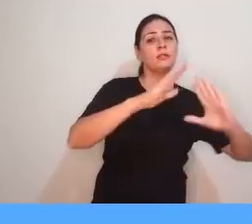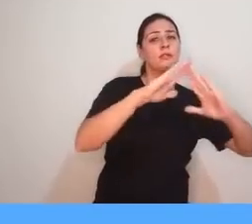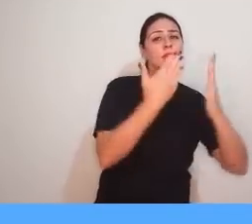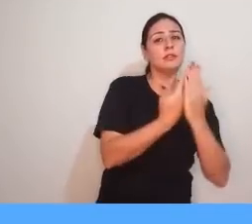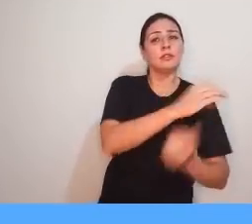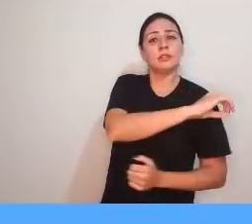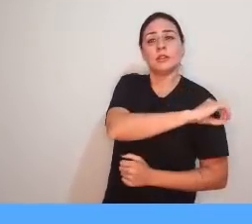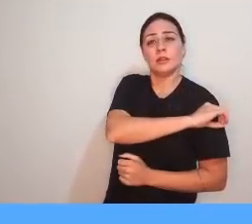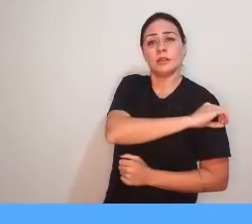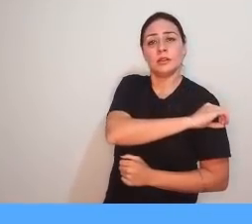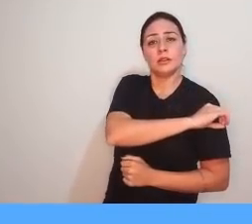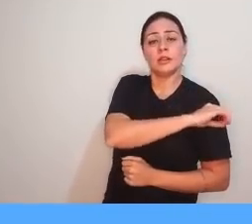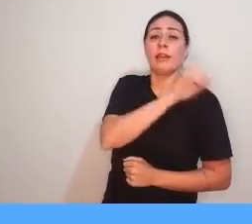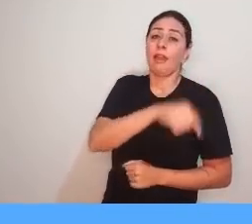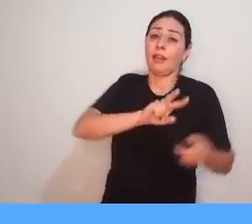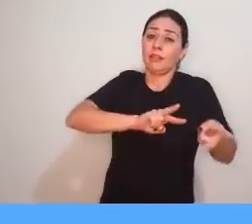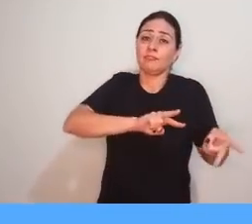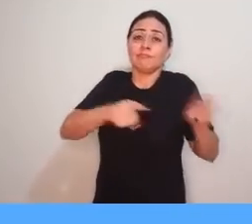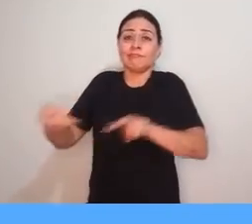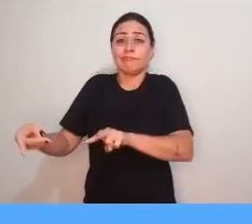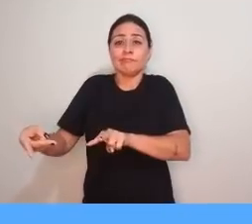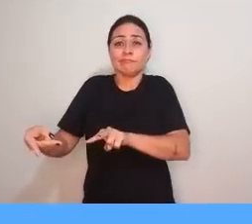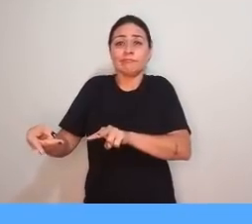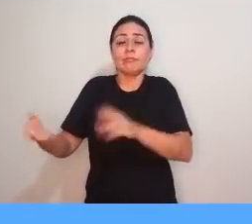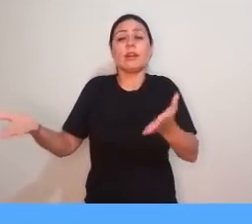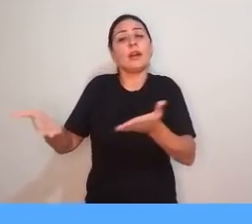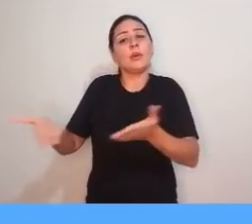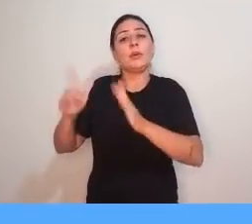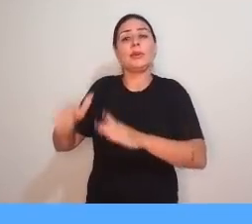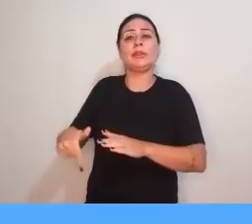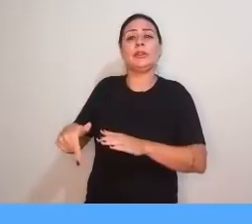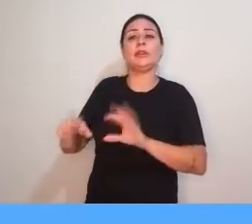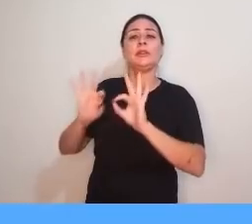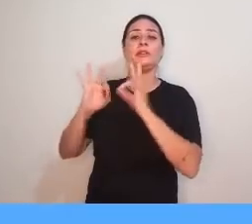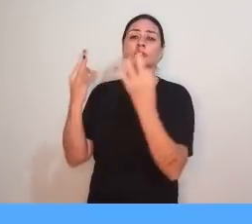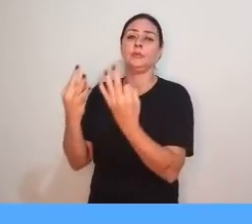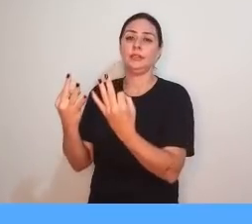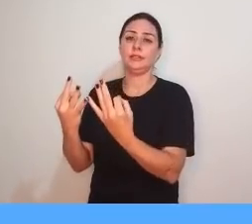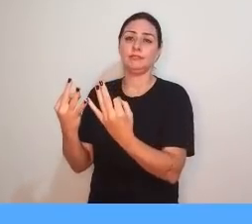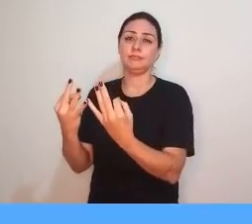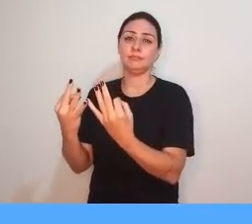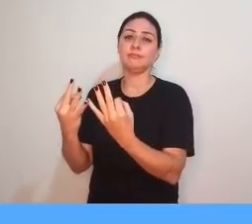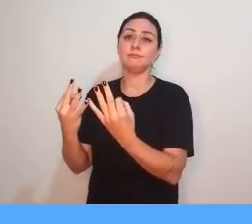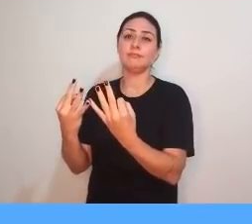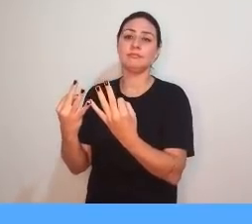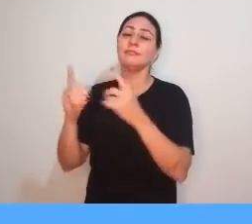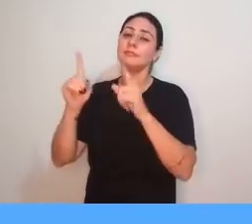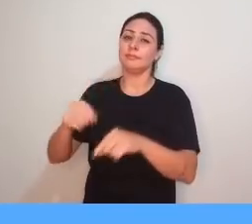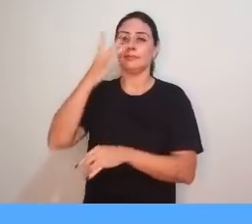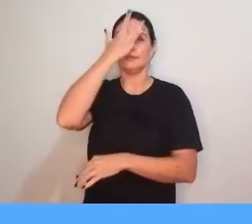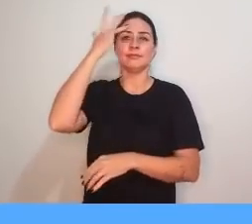Ela passaria a ter com a família, com a pessoa que está responsável por aquela